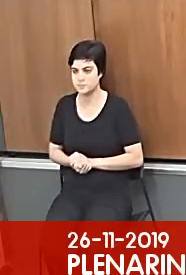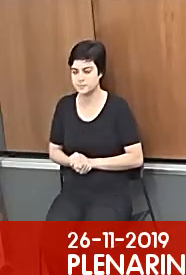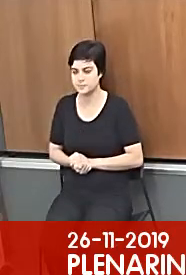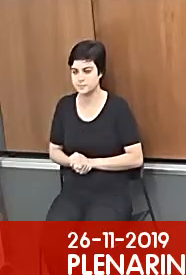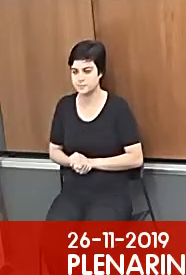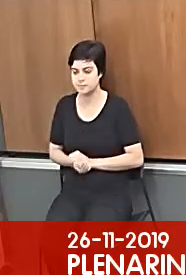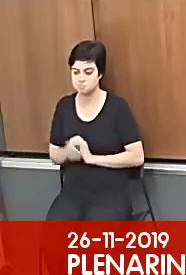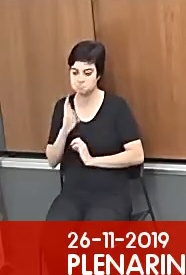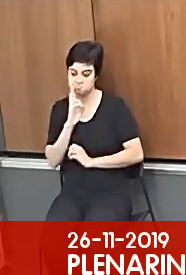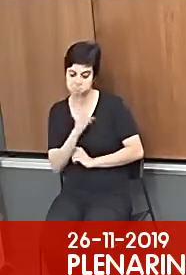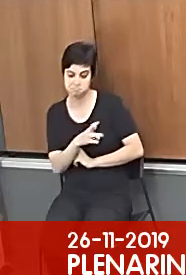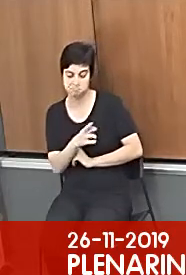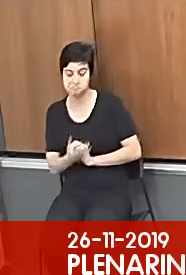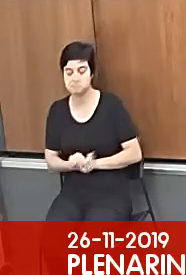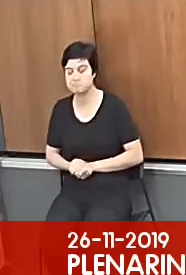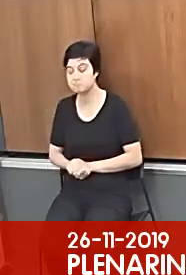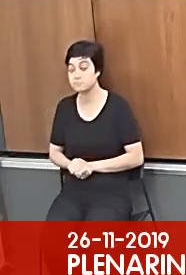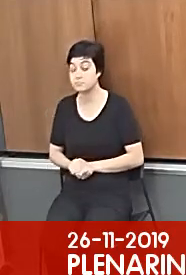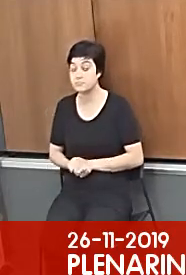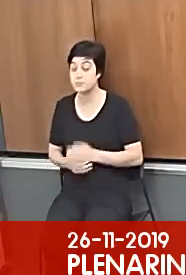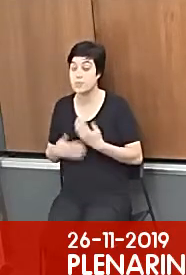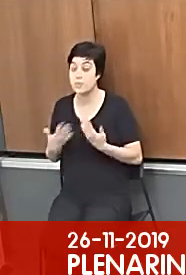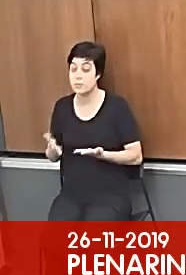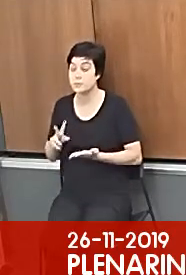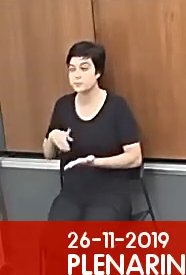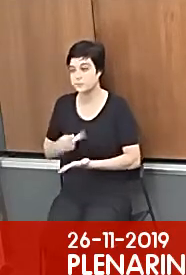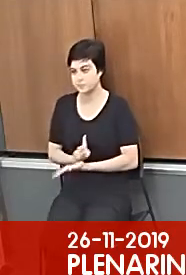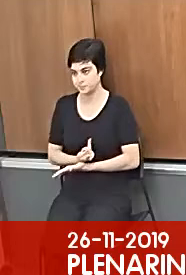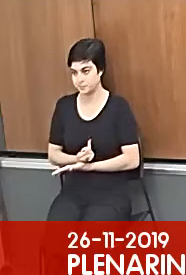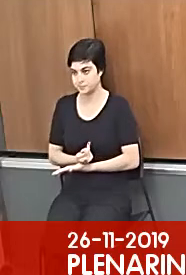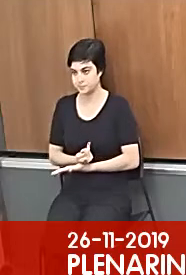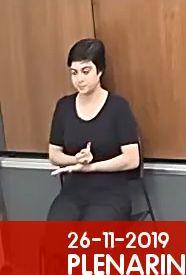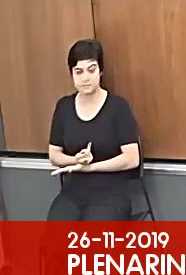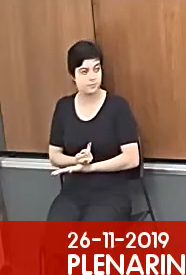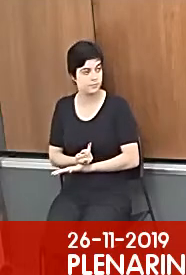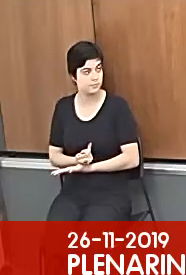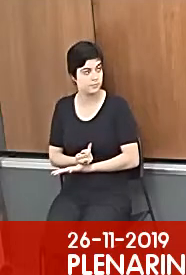te responder primeiro. O que acontece?